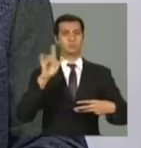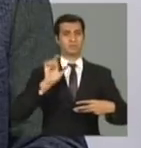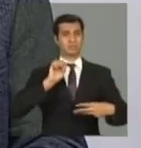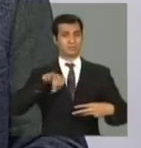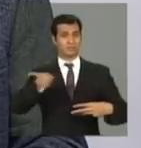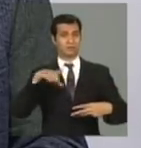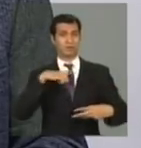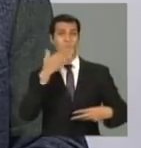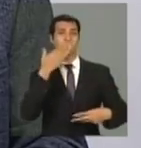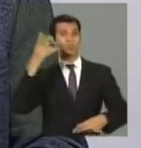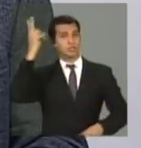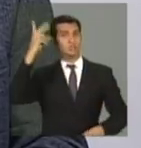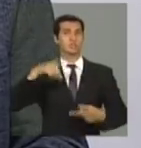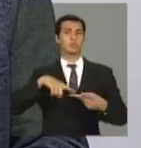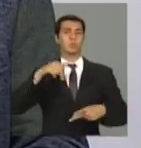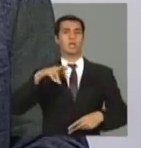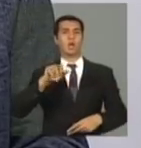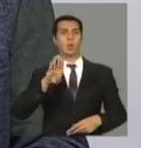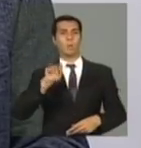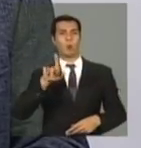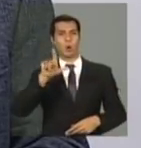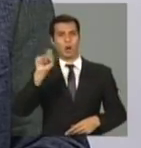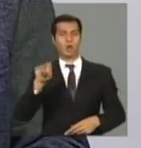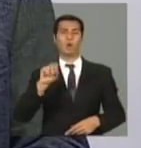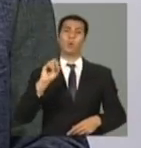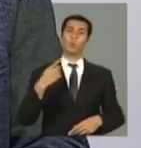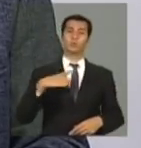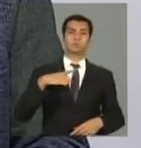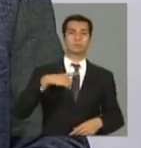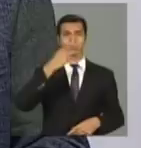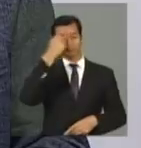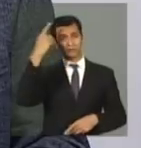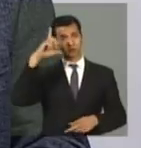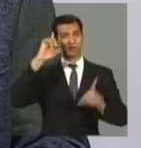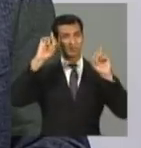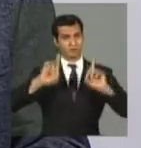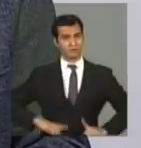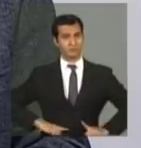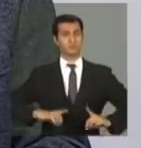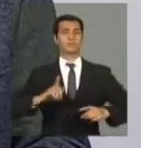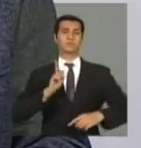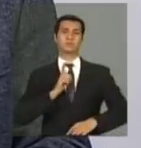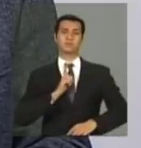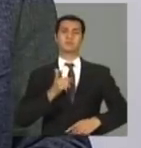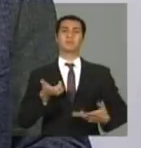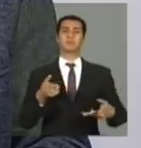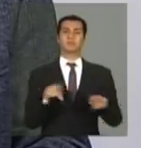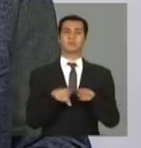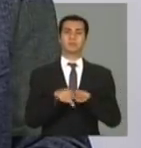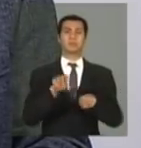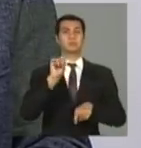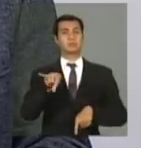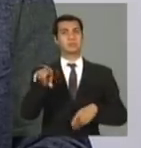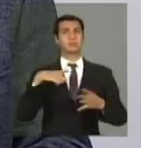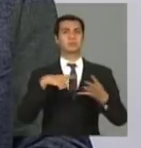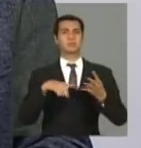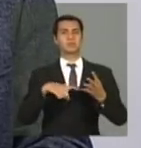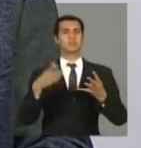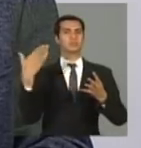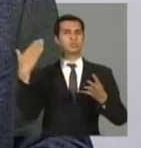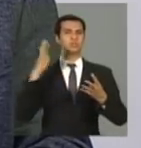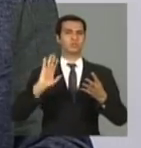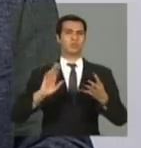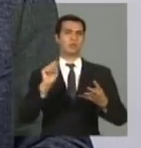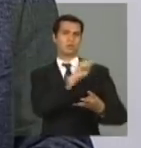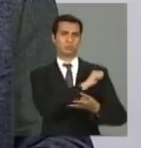público indígena, quilombola, se a família tem integrante com deficiente, se tem integrante que já foi acompanhado na educação, enfim, tem